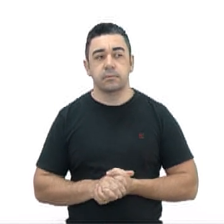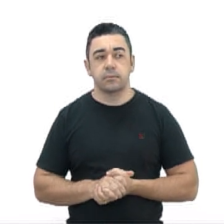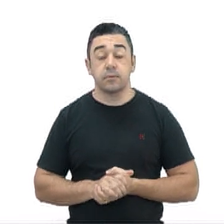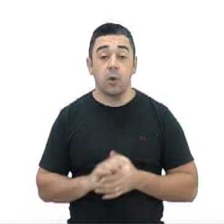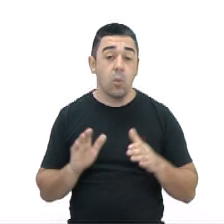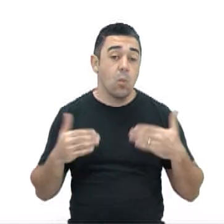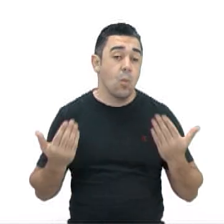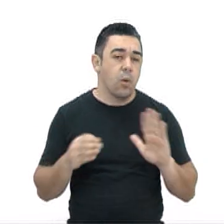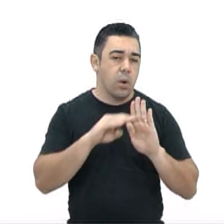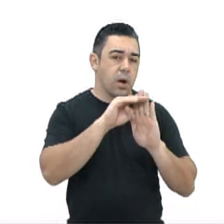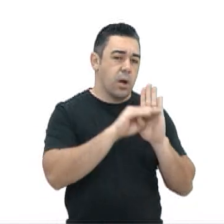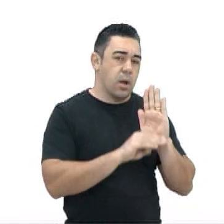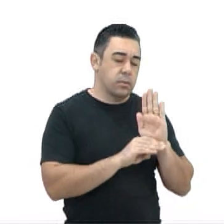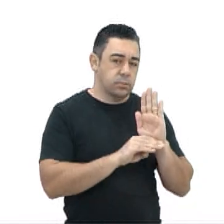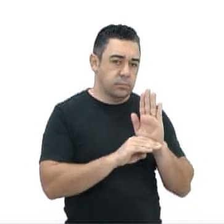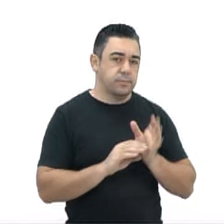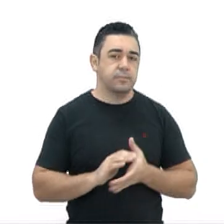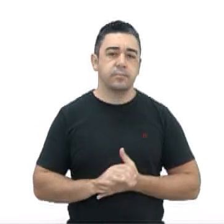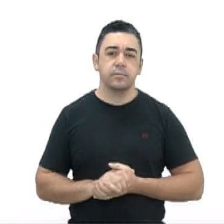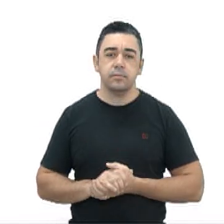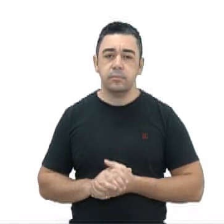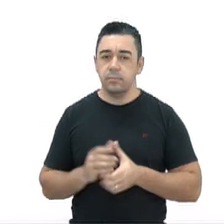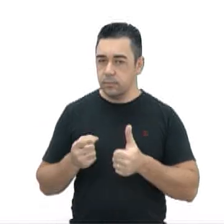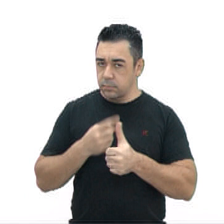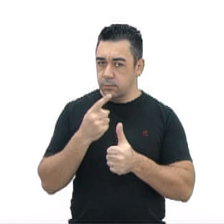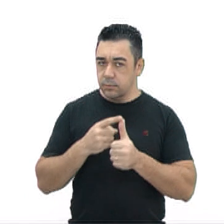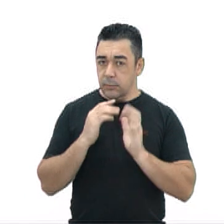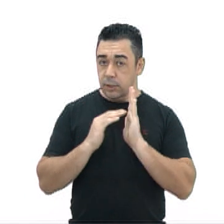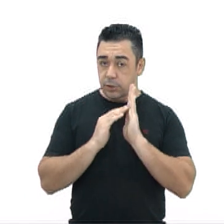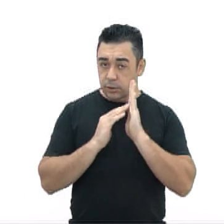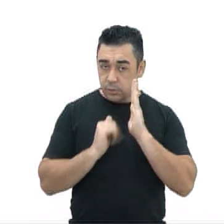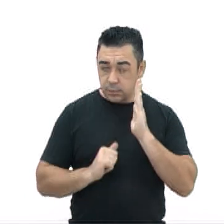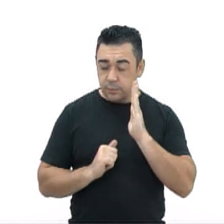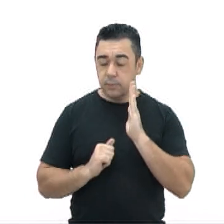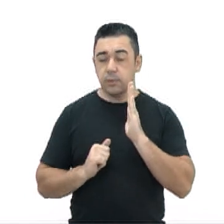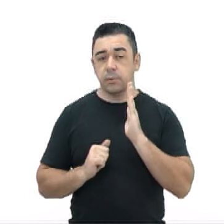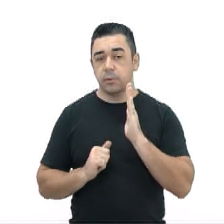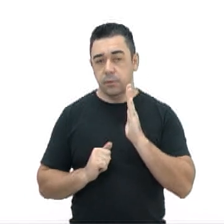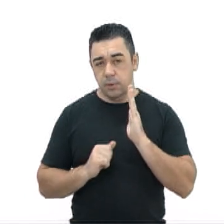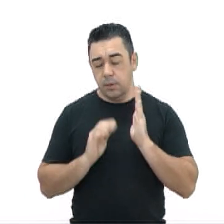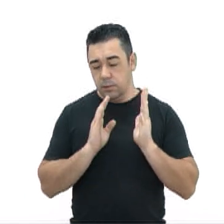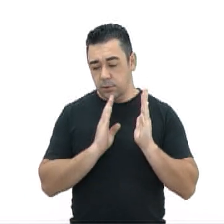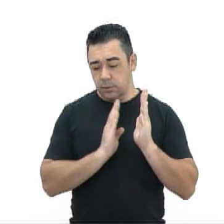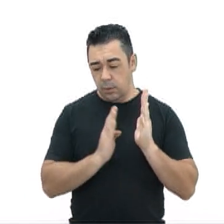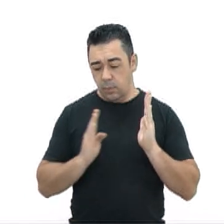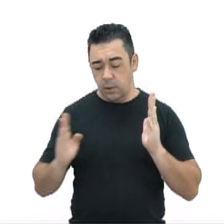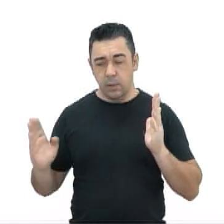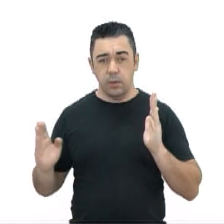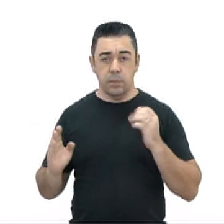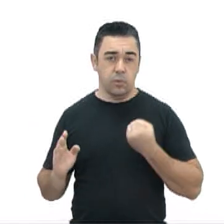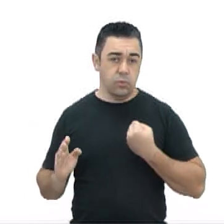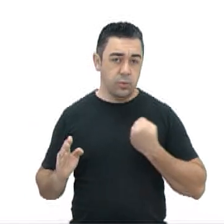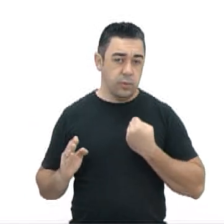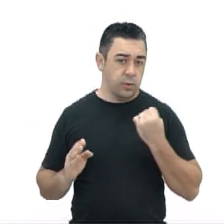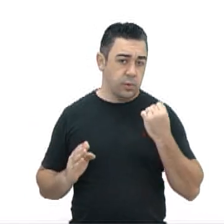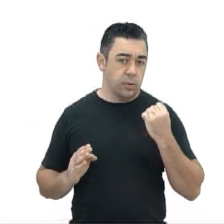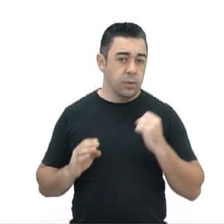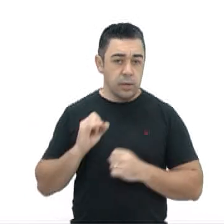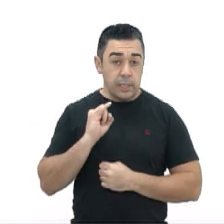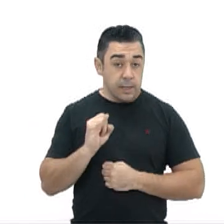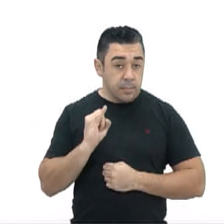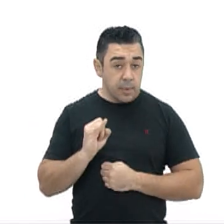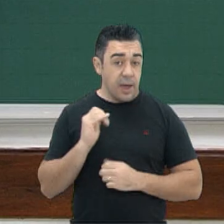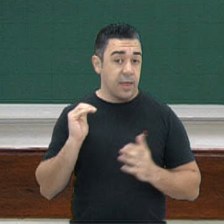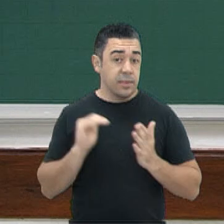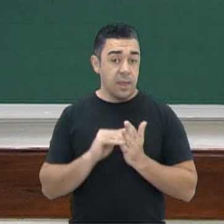qual é a regra? Primeiramente, você vai subtrair sucessivamente a sequência de números ímpares, até que